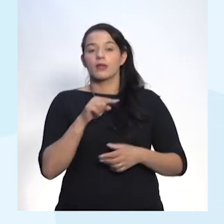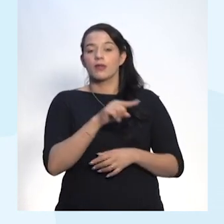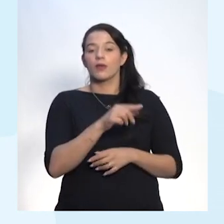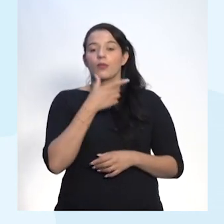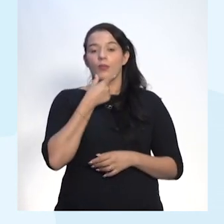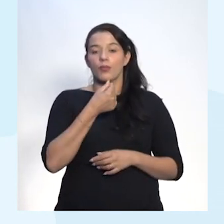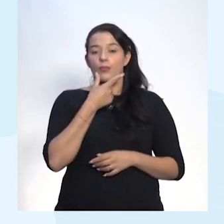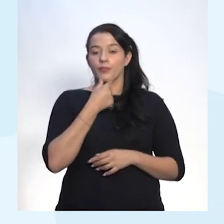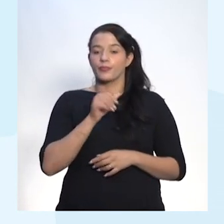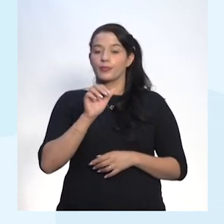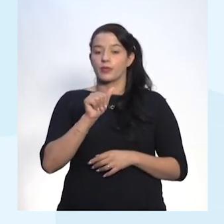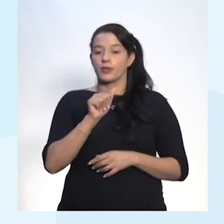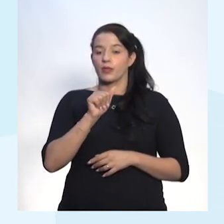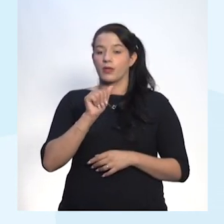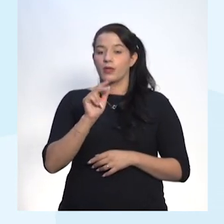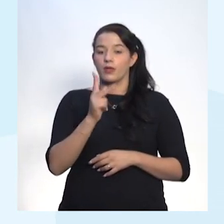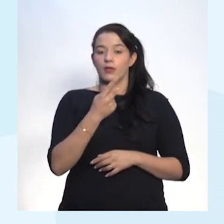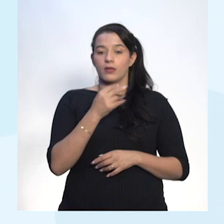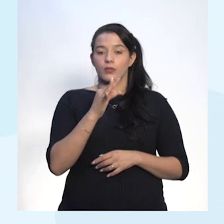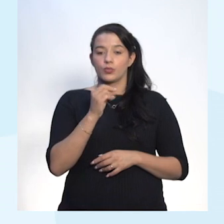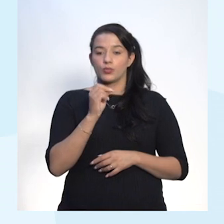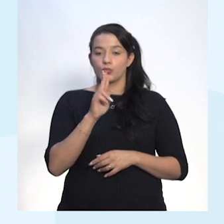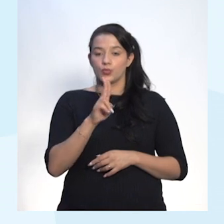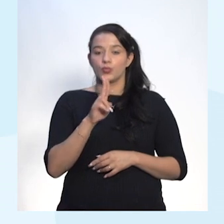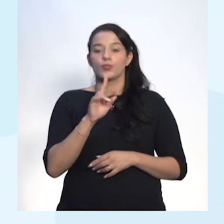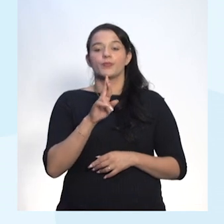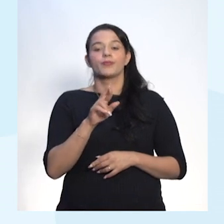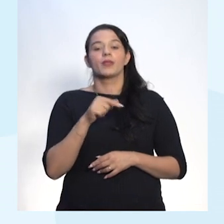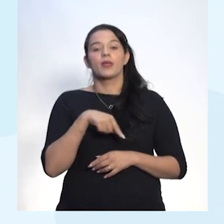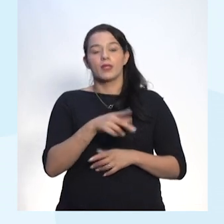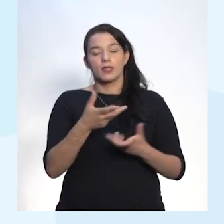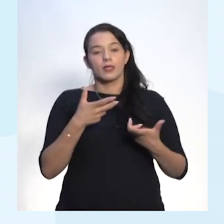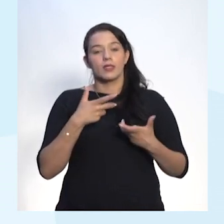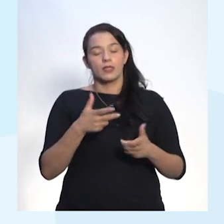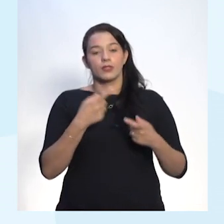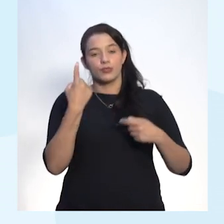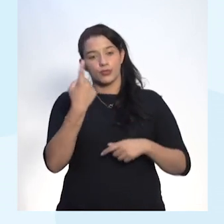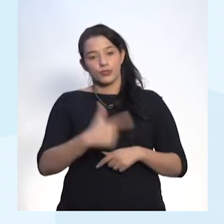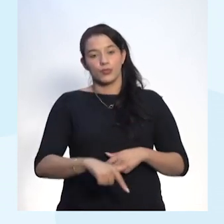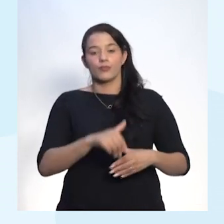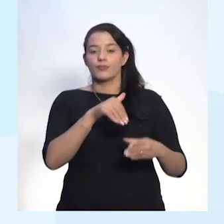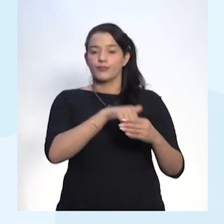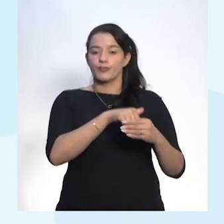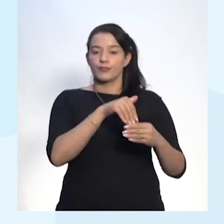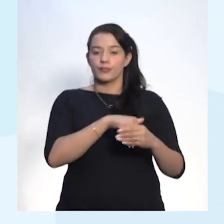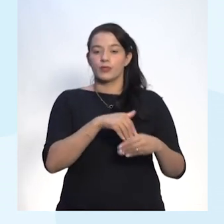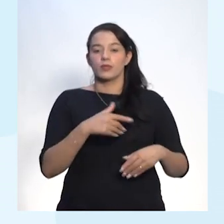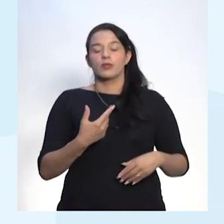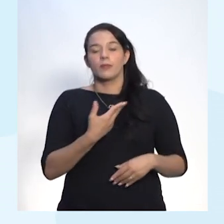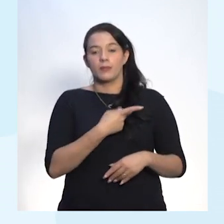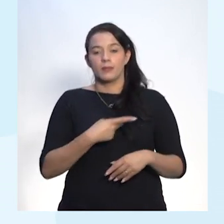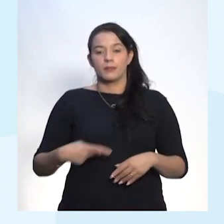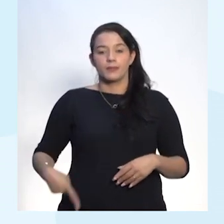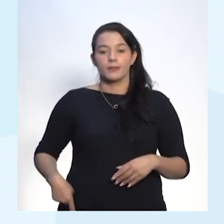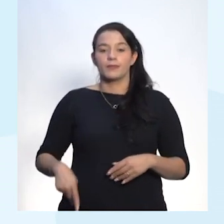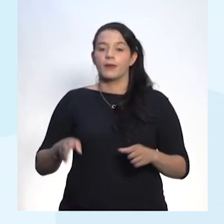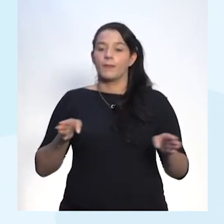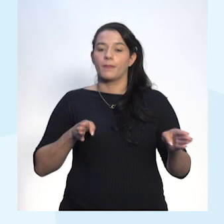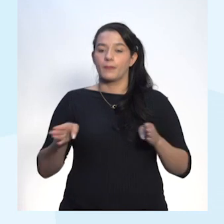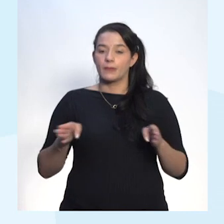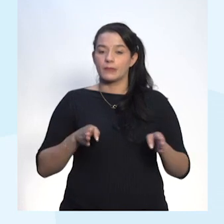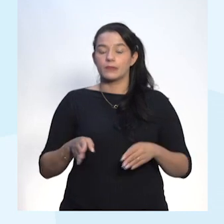já tinha sido presidente brasileiro e estava concorrendo novamente nas eleições. É um episódio